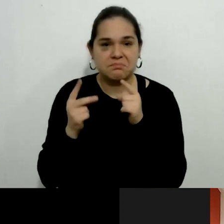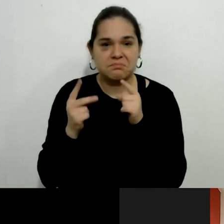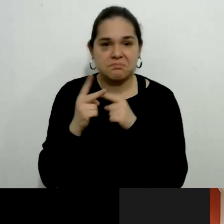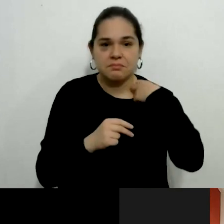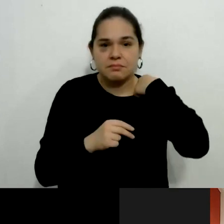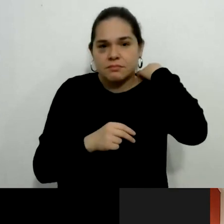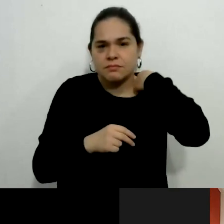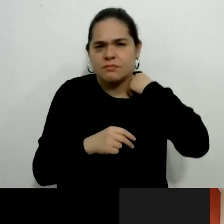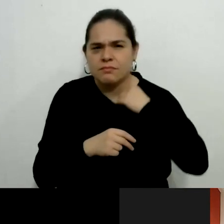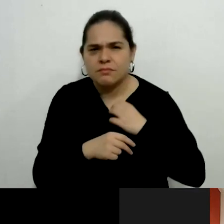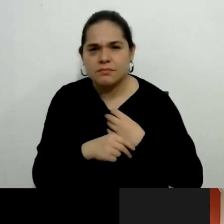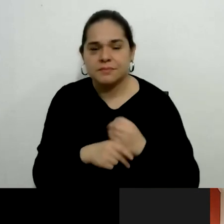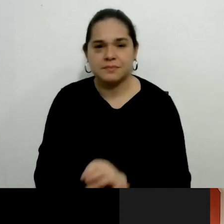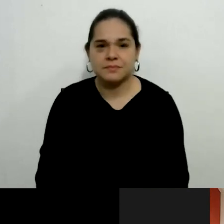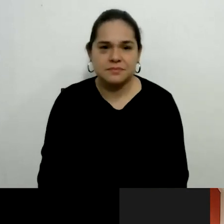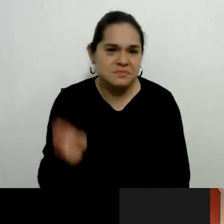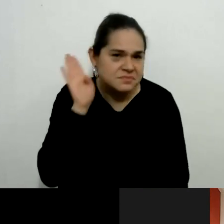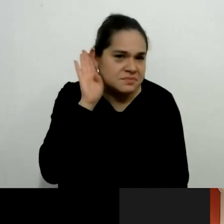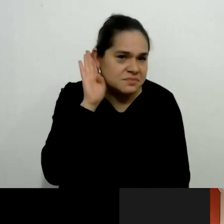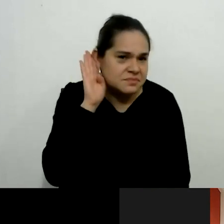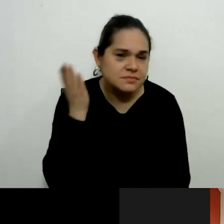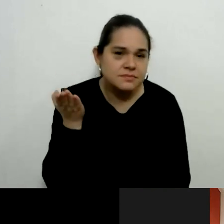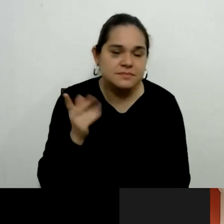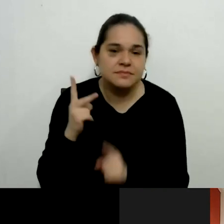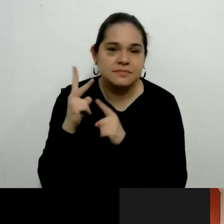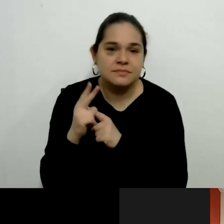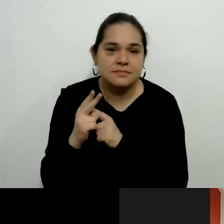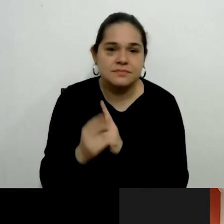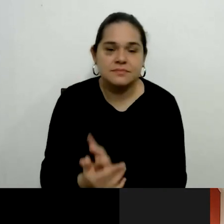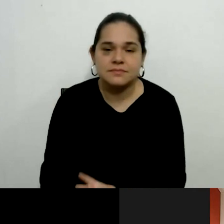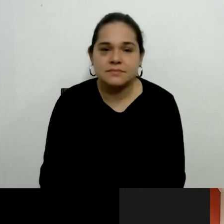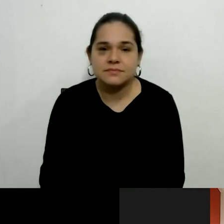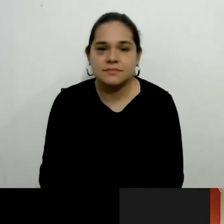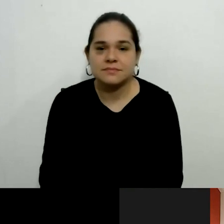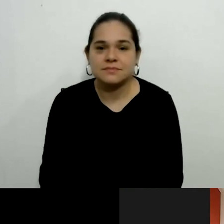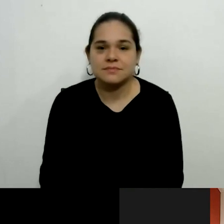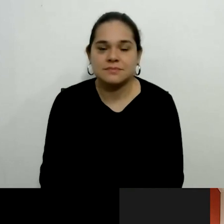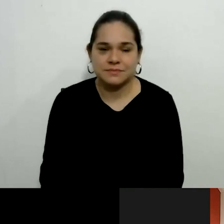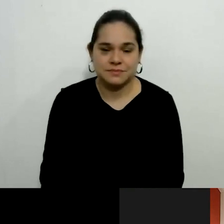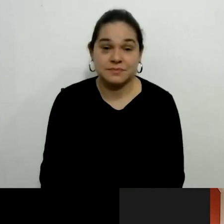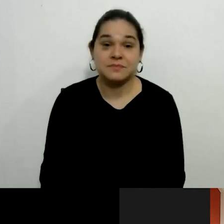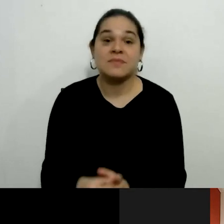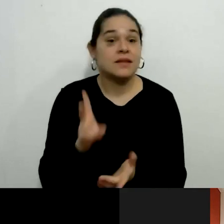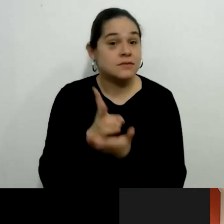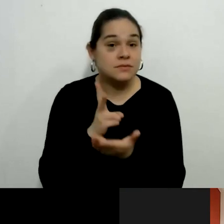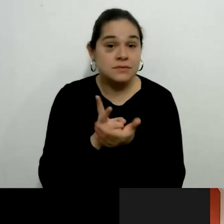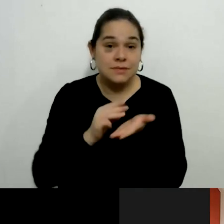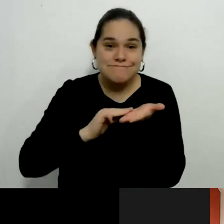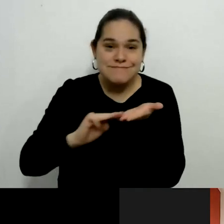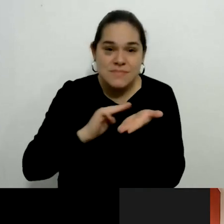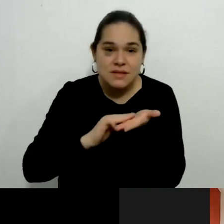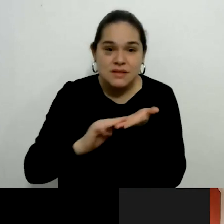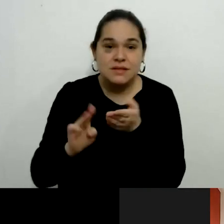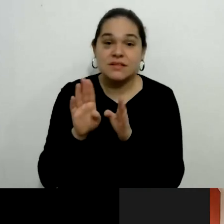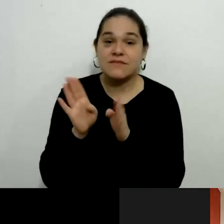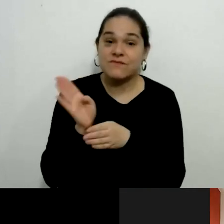Opa! O que é? O que é não, Cláudia? Tem alguma coisa aqui. Pronto, voltei. A gente sempre manda esses vídeos para a